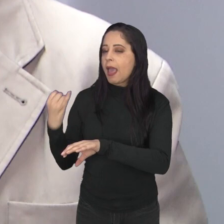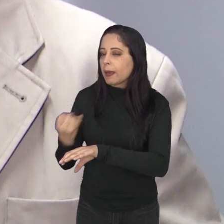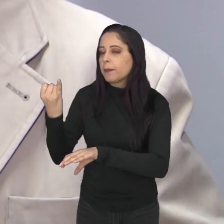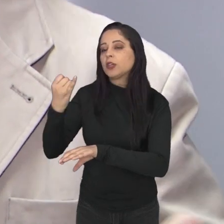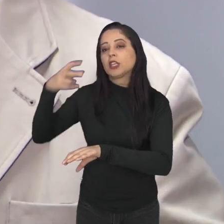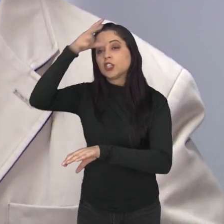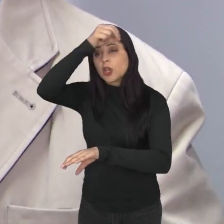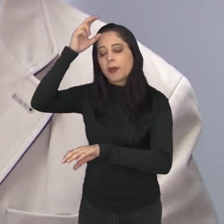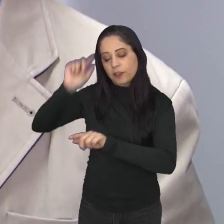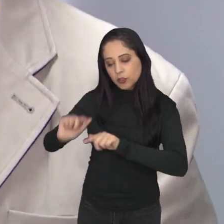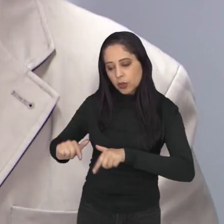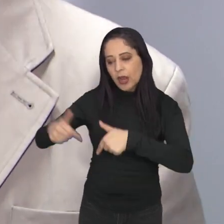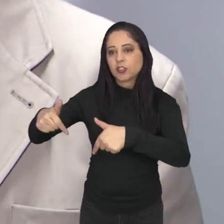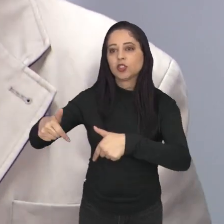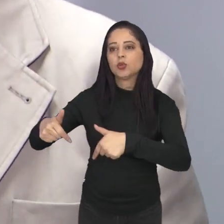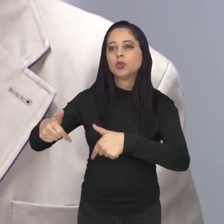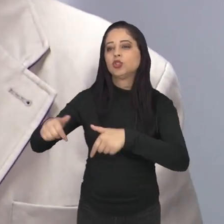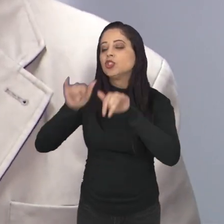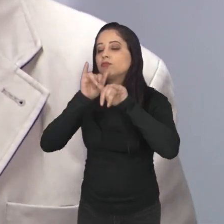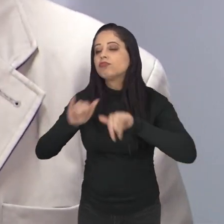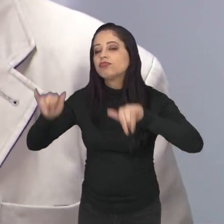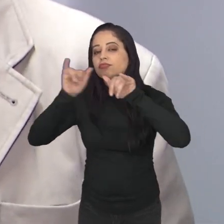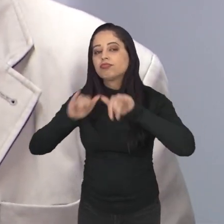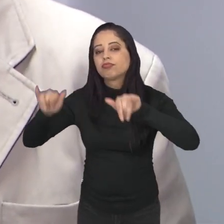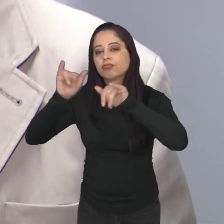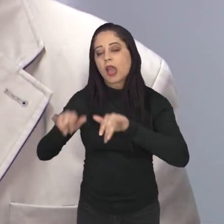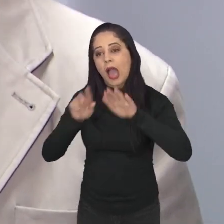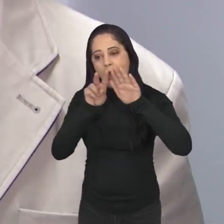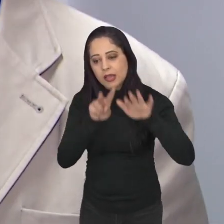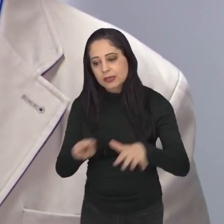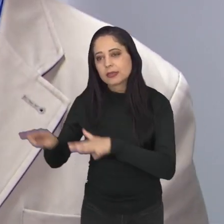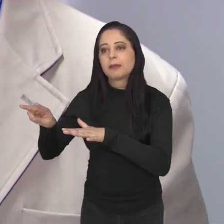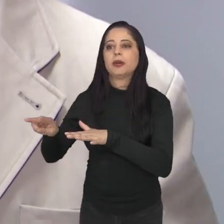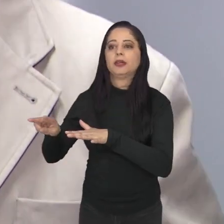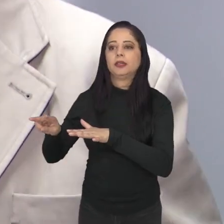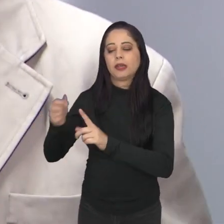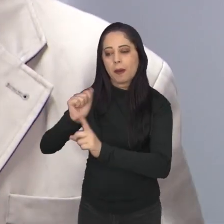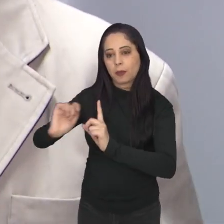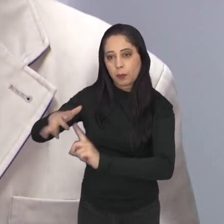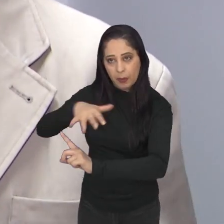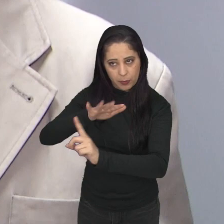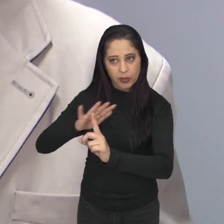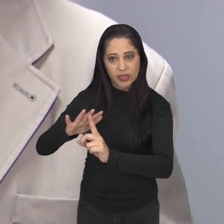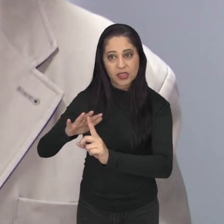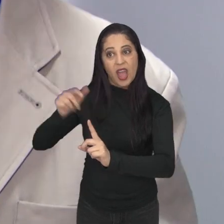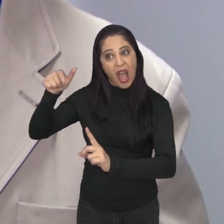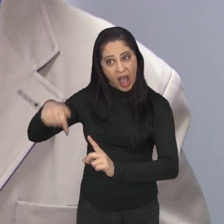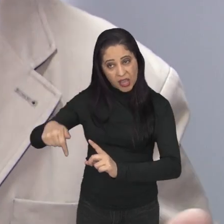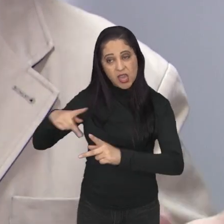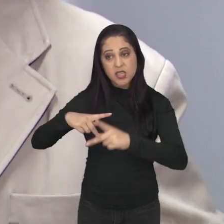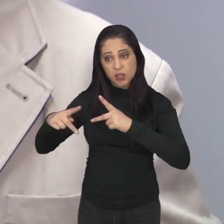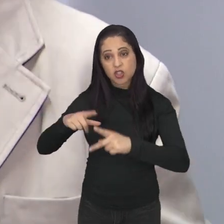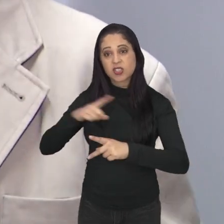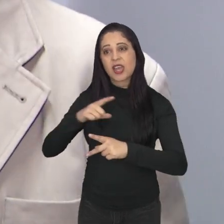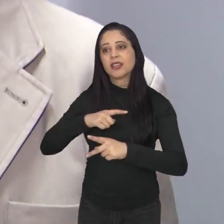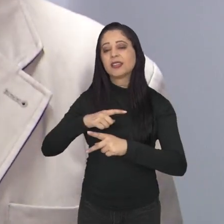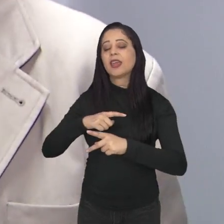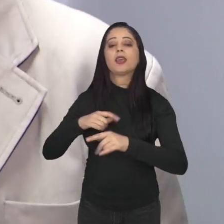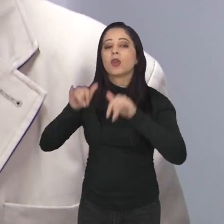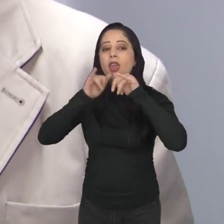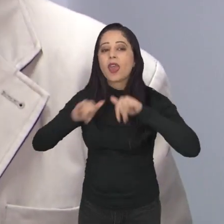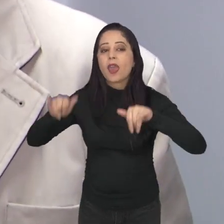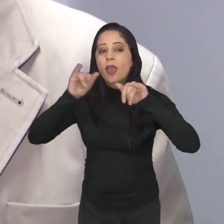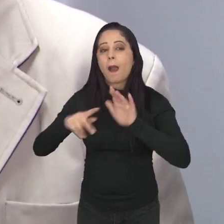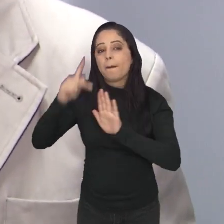administração pública tem ações como na semana do meio ambiente né a gente pode falar do arborisa São José que sempre incentivando